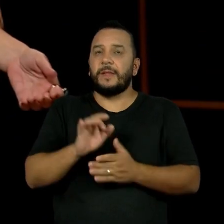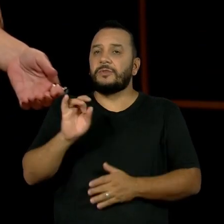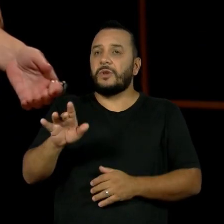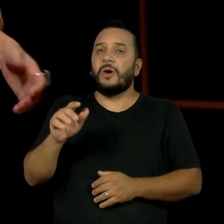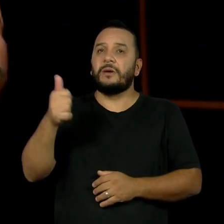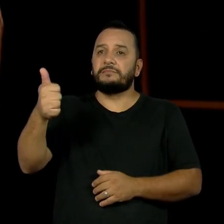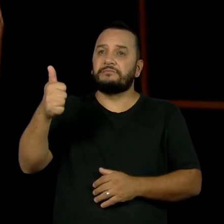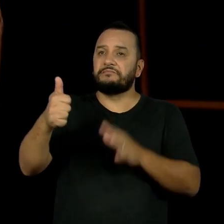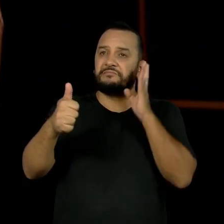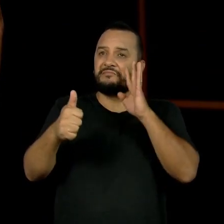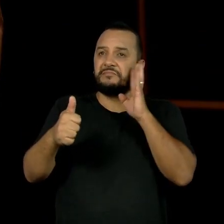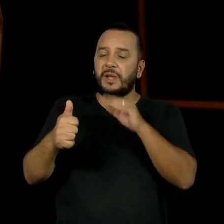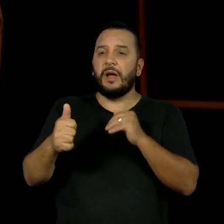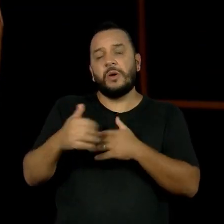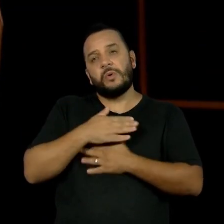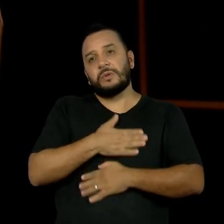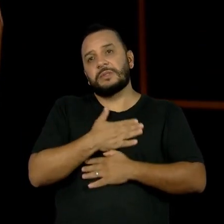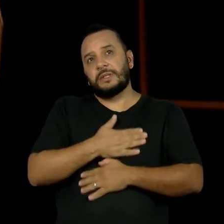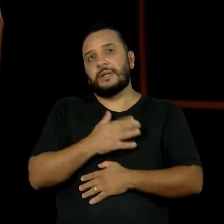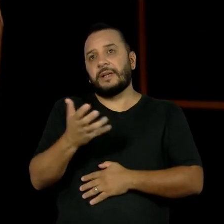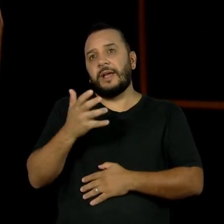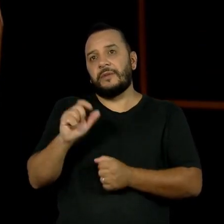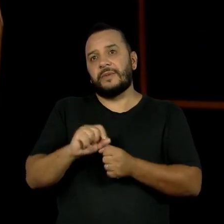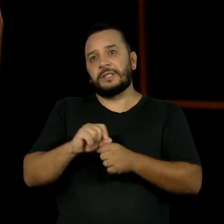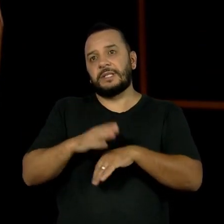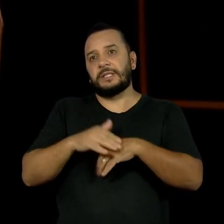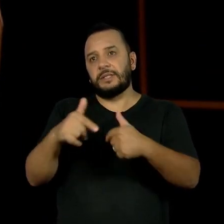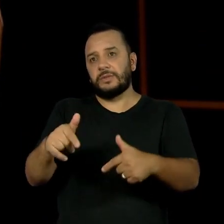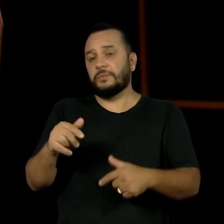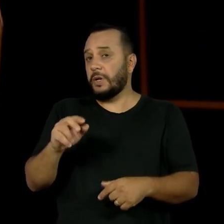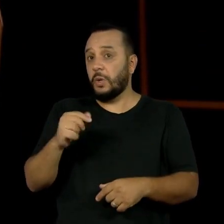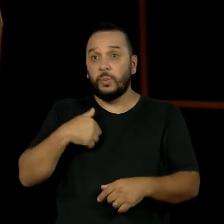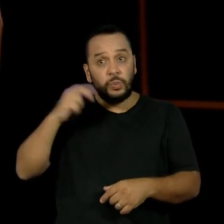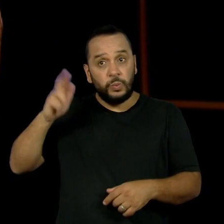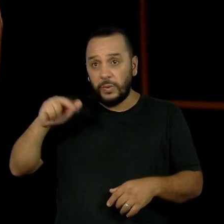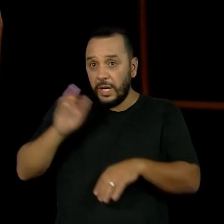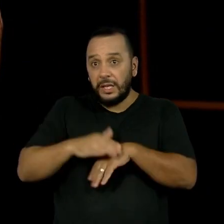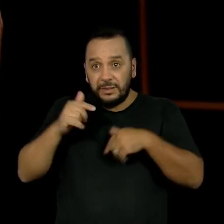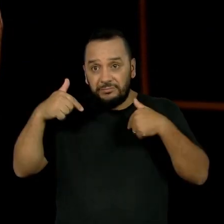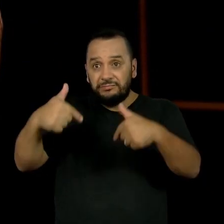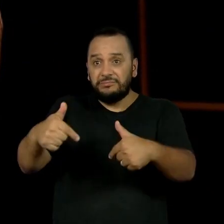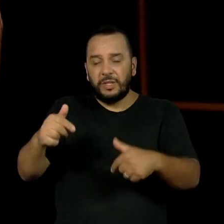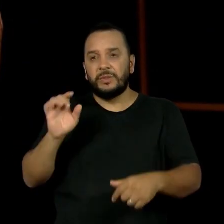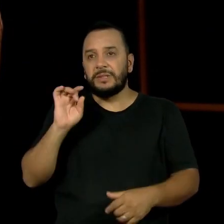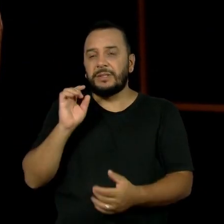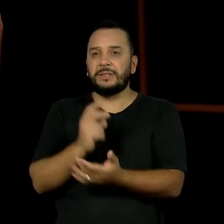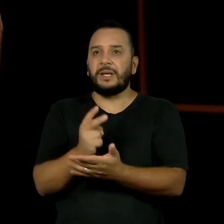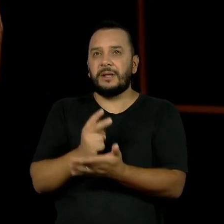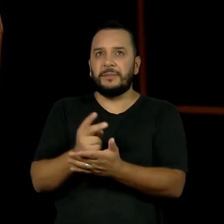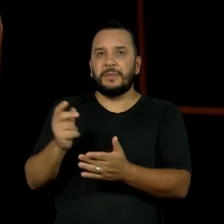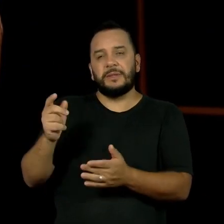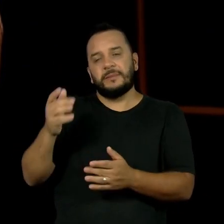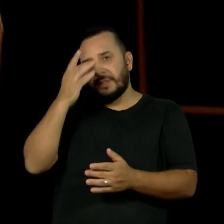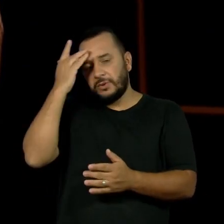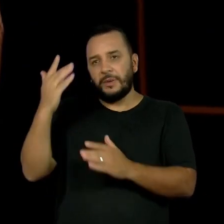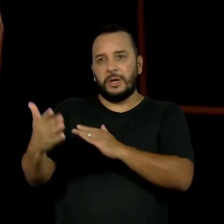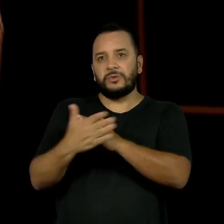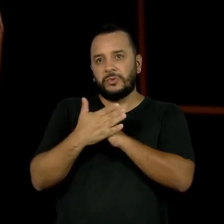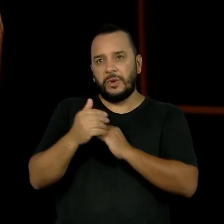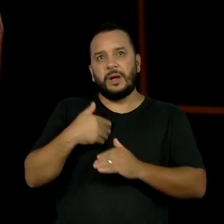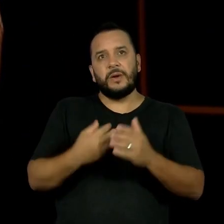legal, bacana, ou eu gostaria de fazer isso, mas nunca botando a mão na massa. Então, ela foi me ensinando. Aí eu